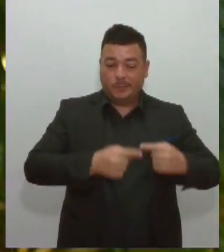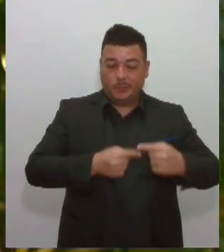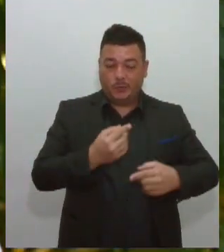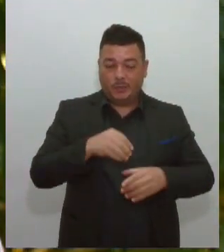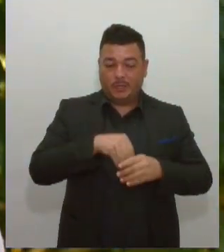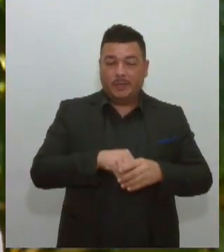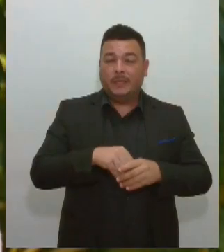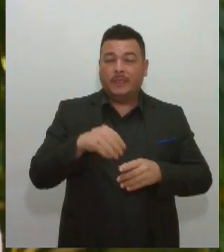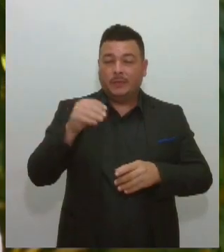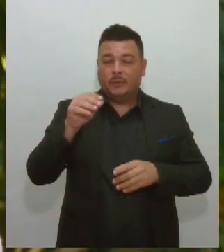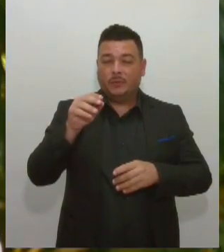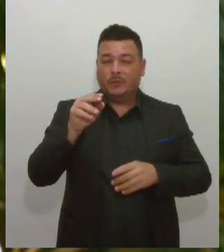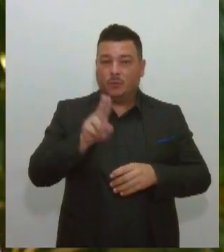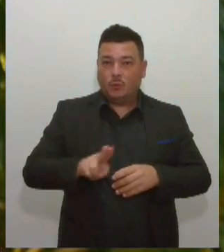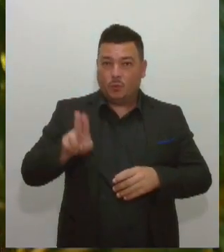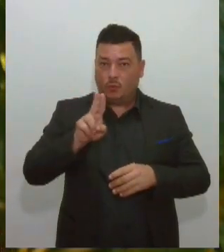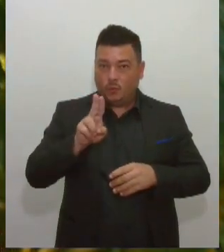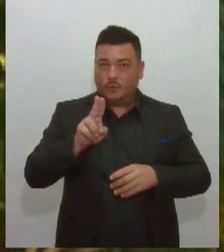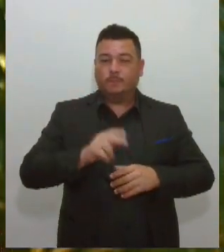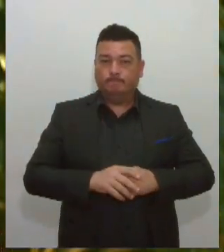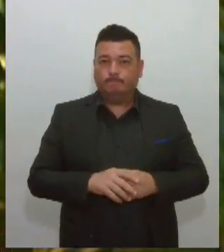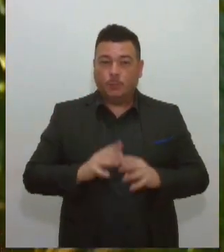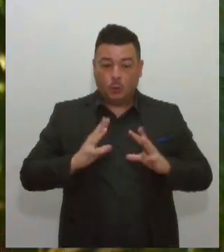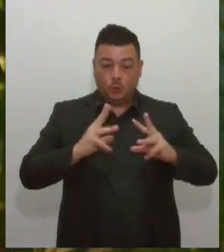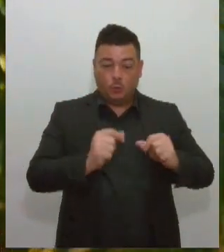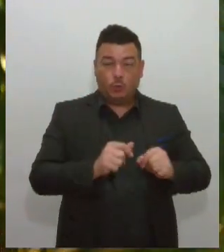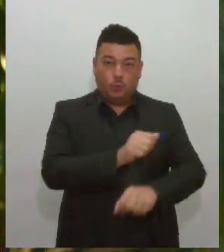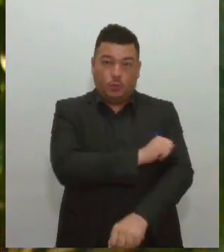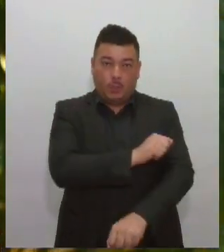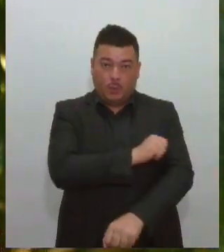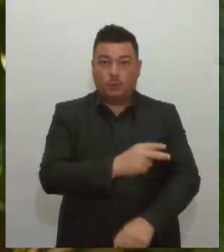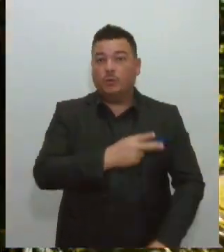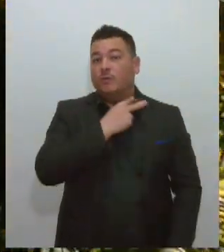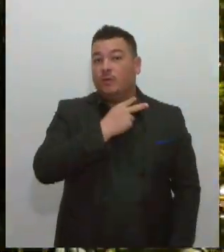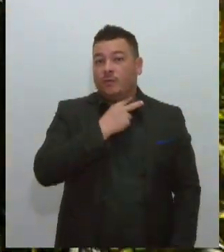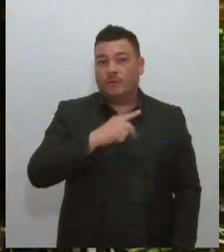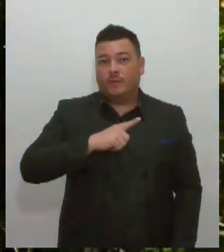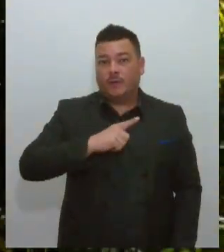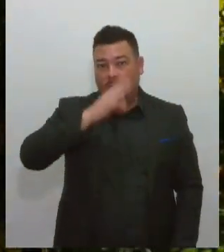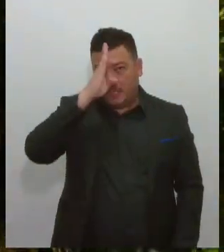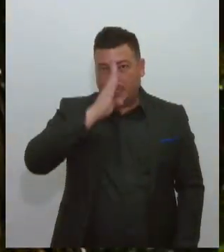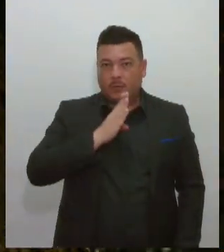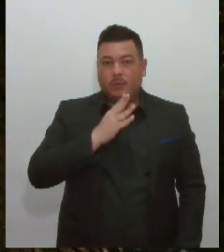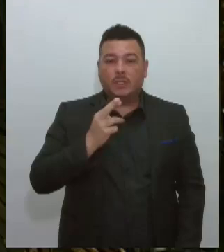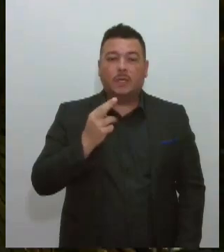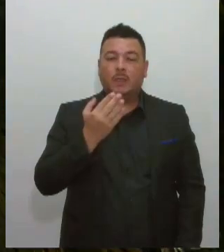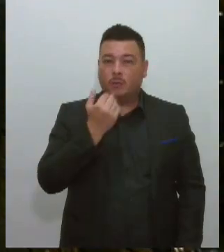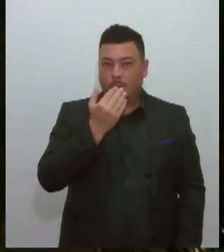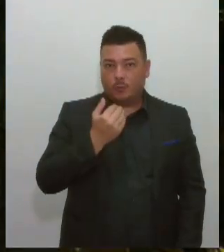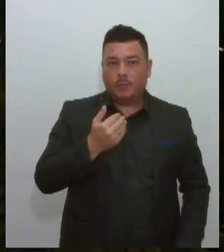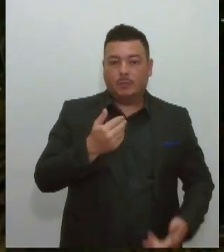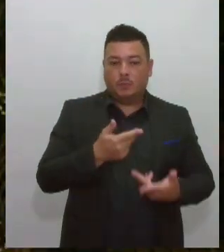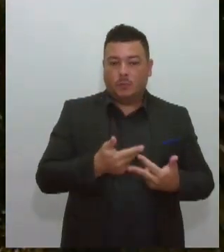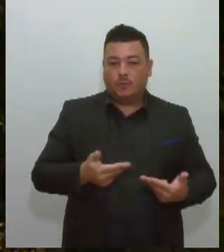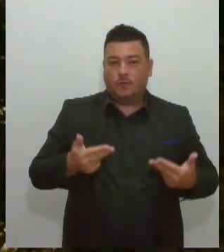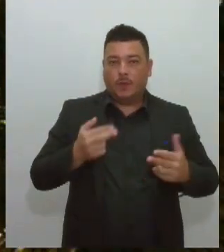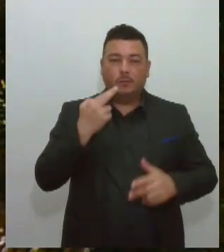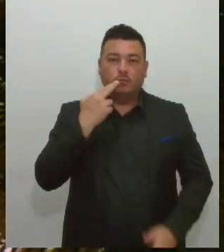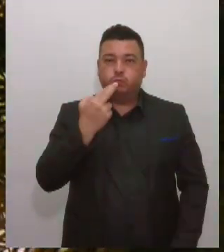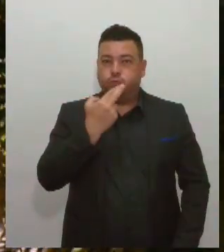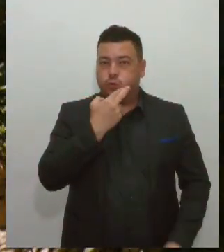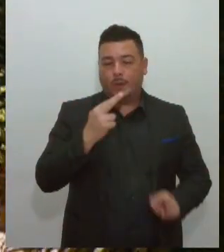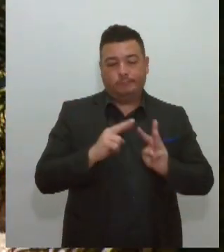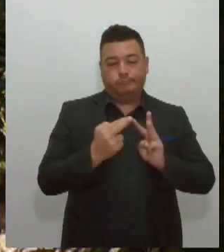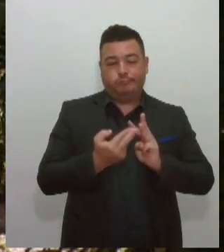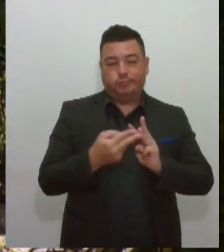conselhos superiores, todos os estudantes vulneráveis da universidade terão a gratuidade para acessar qualquer um dos restaurantes da nossa universidade,